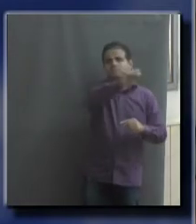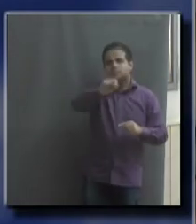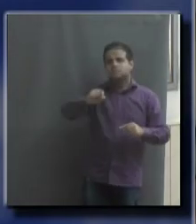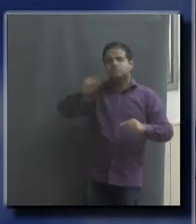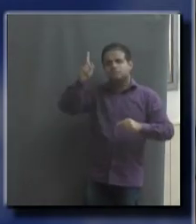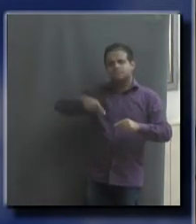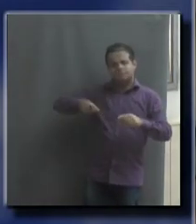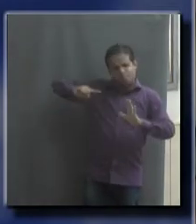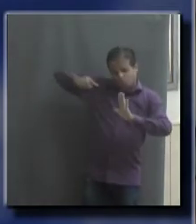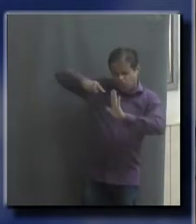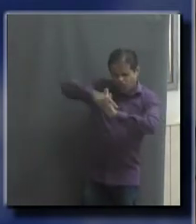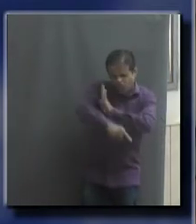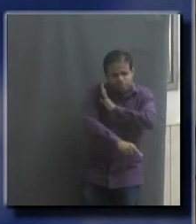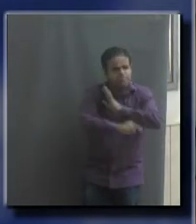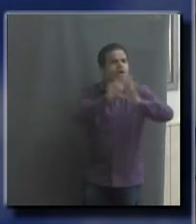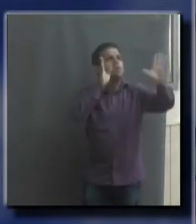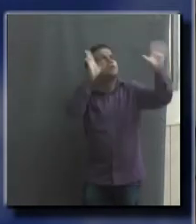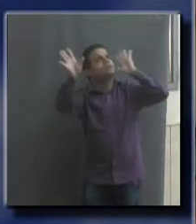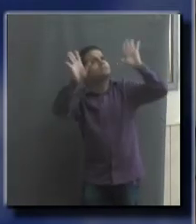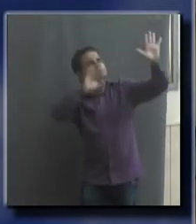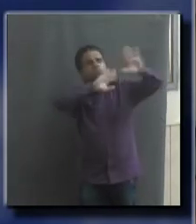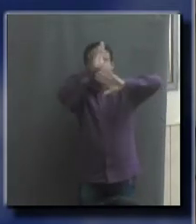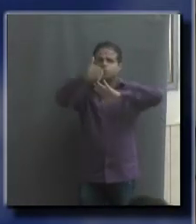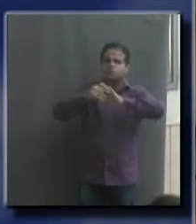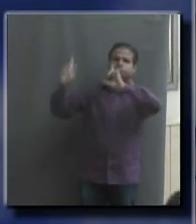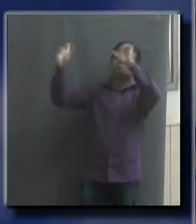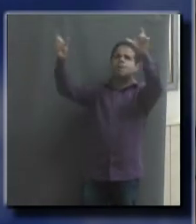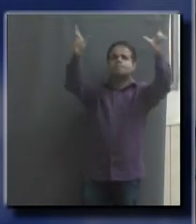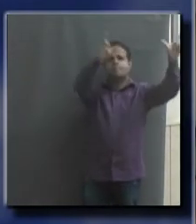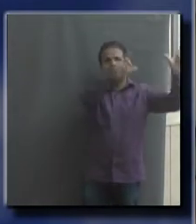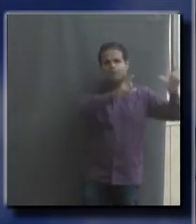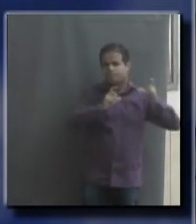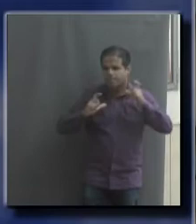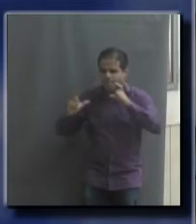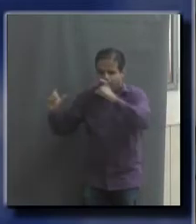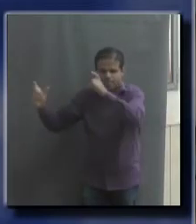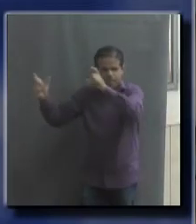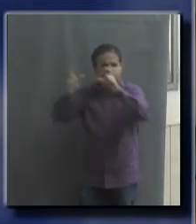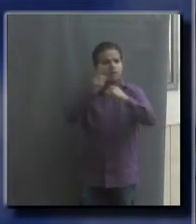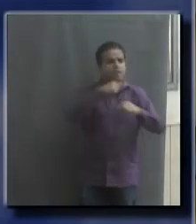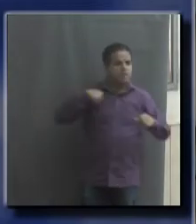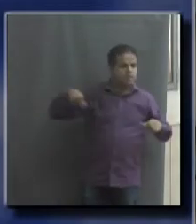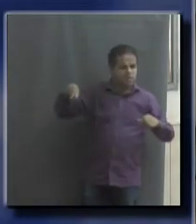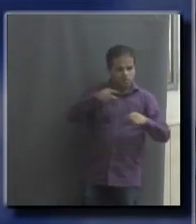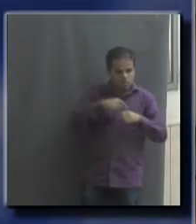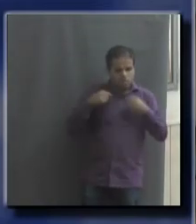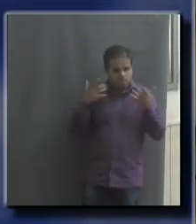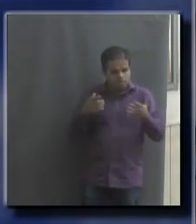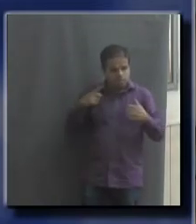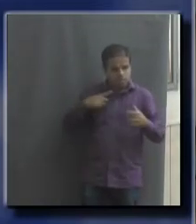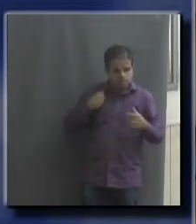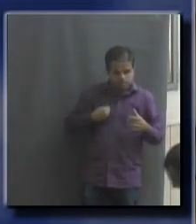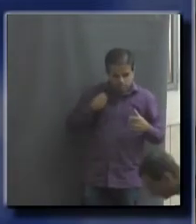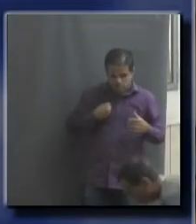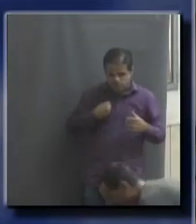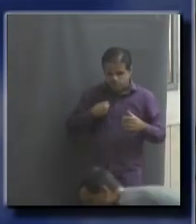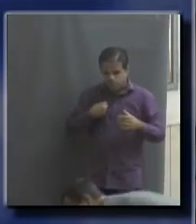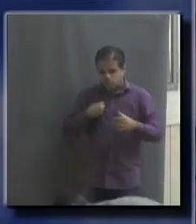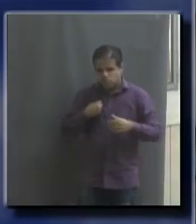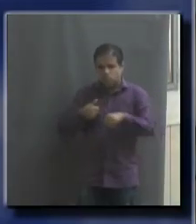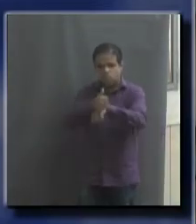uma profunda reflexão em todos os lugares em que nós estamos